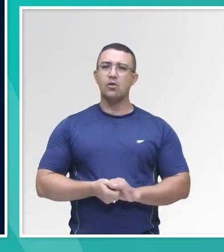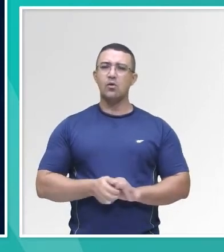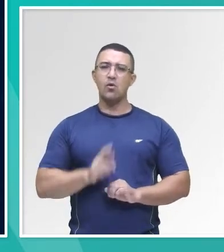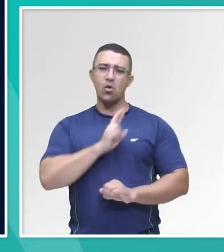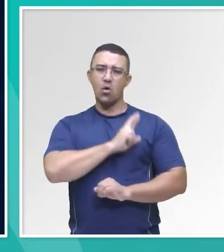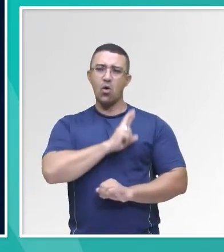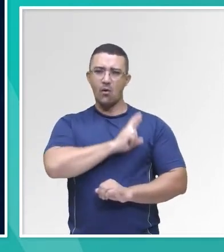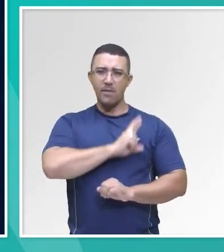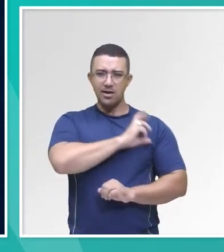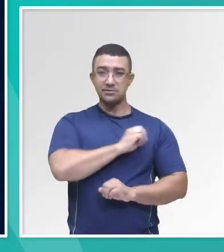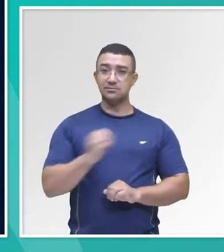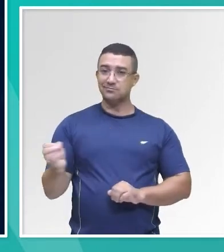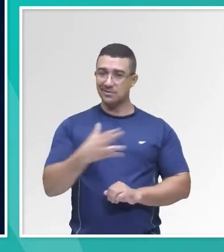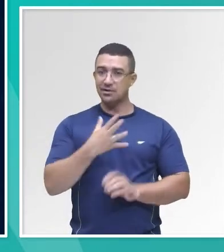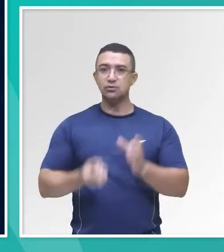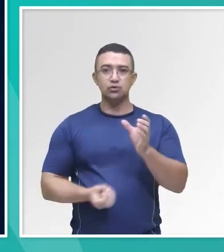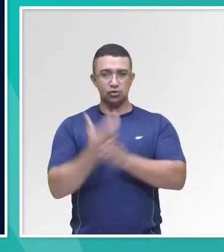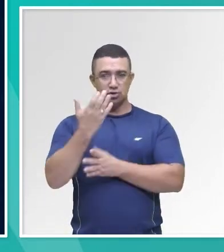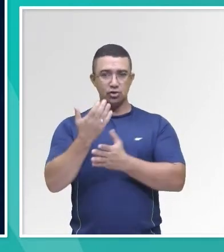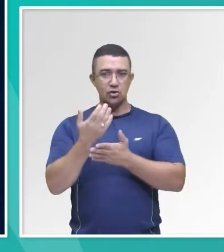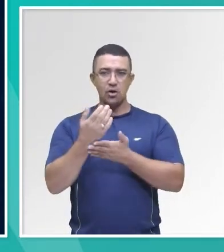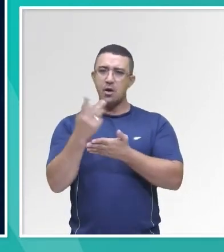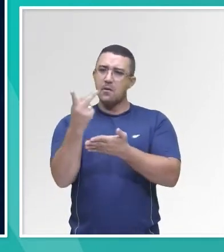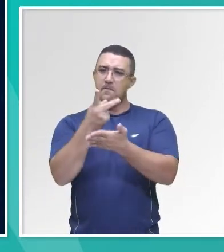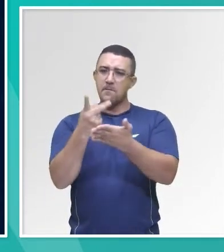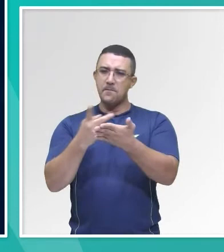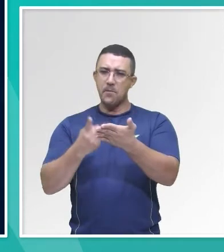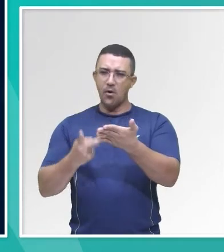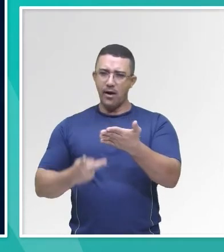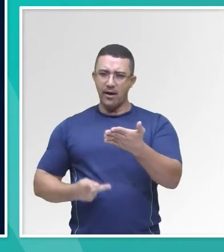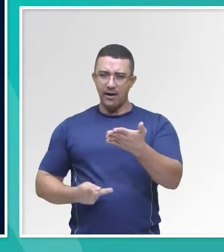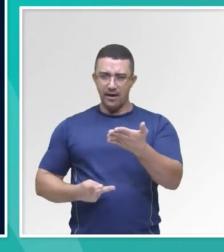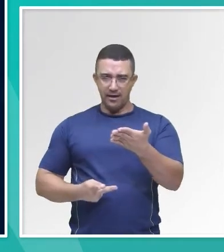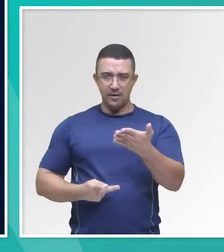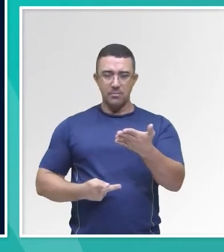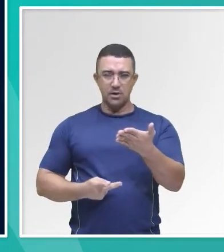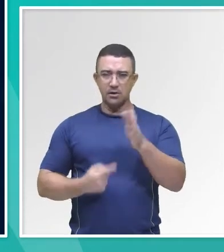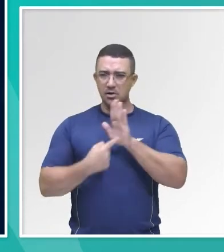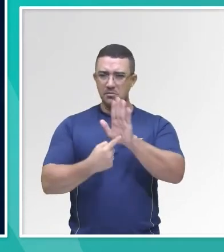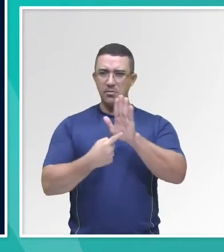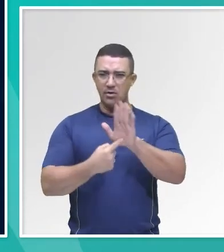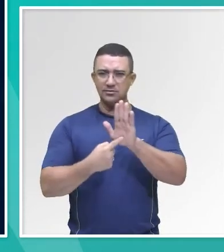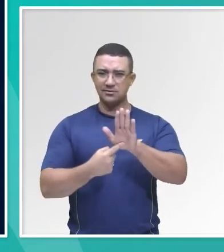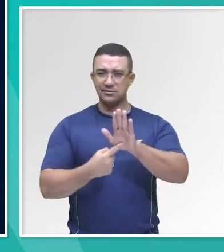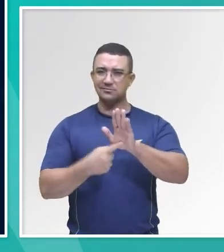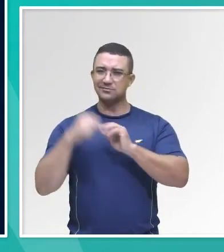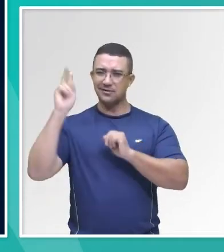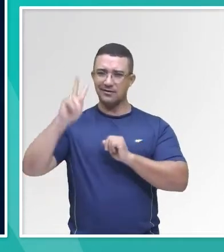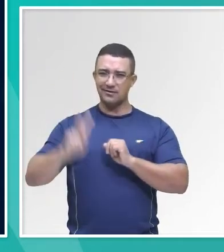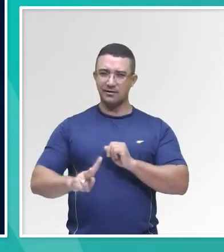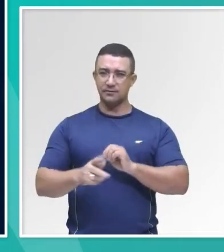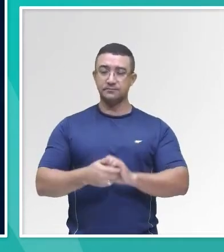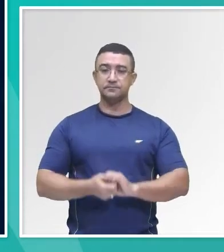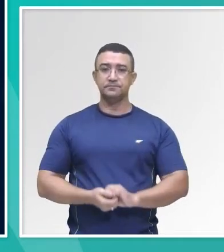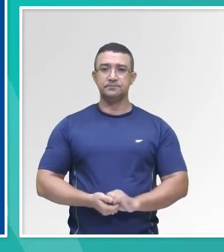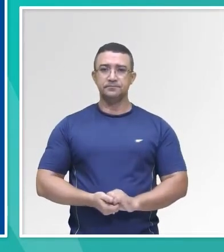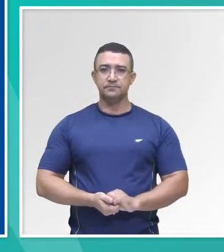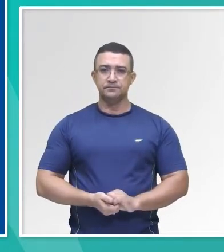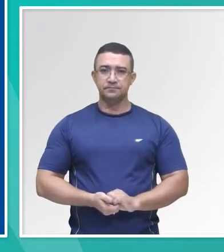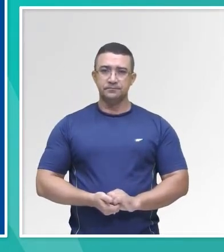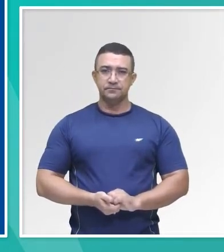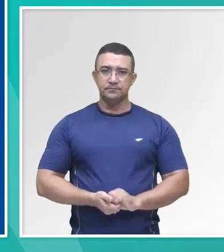desses poemas que indicavam aí a epopeia chamada, né? Muito bem. Então vamos prosseguindo, olha só,